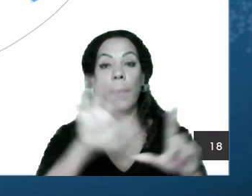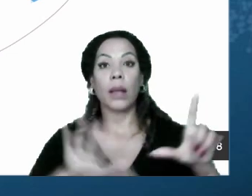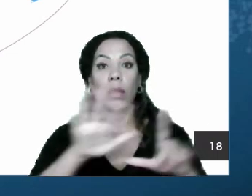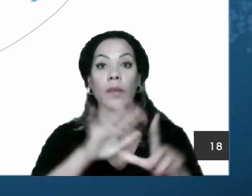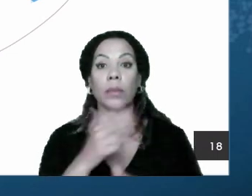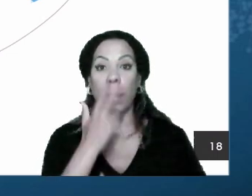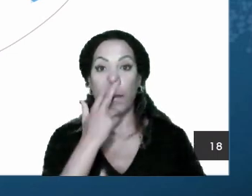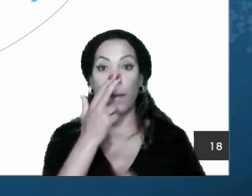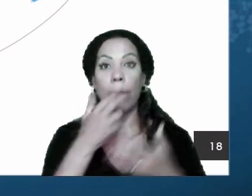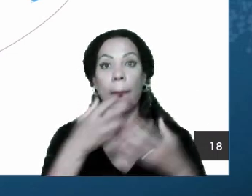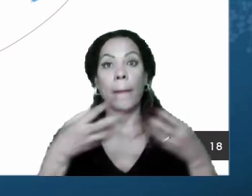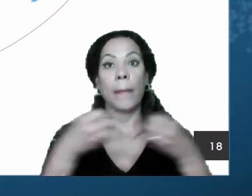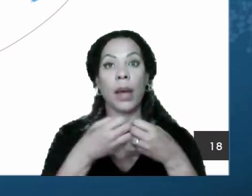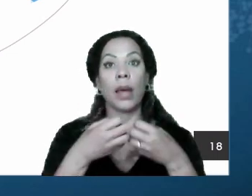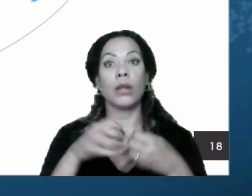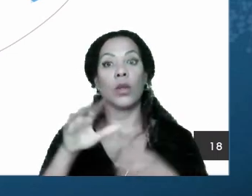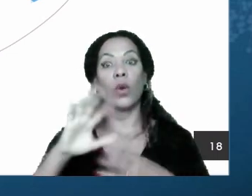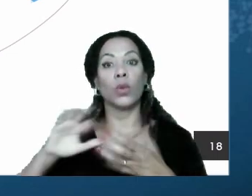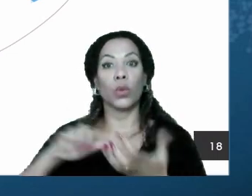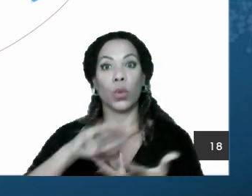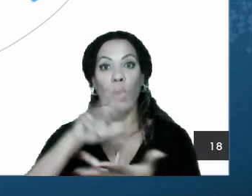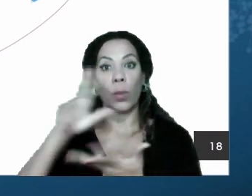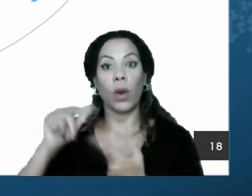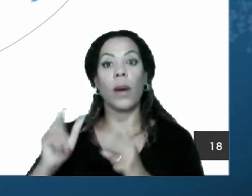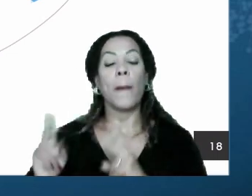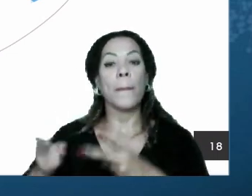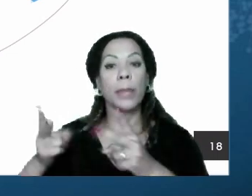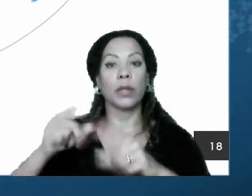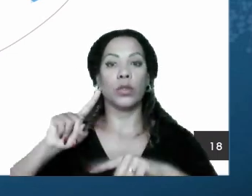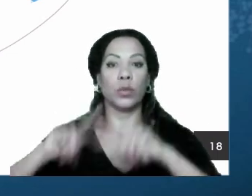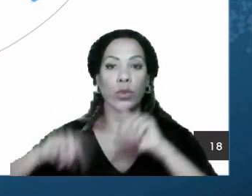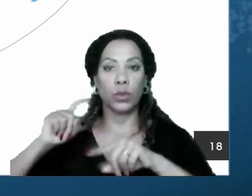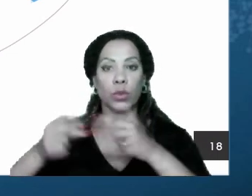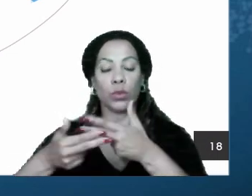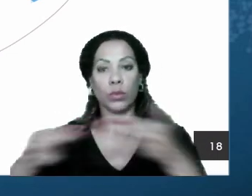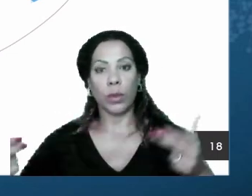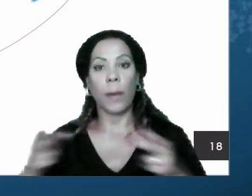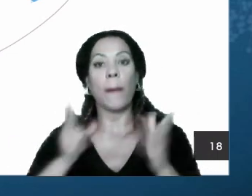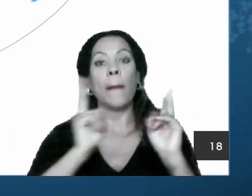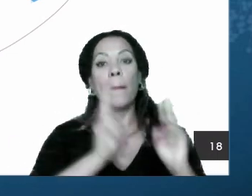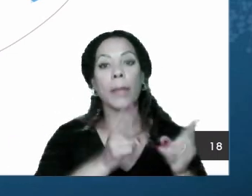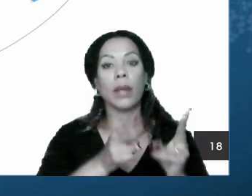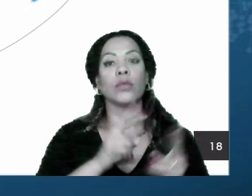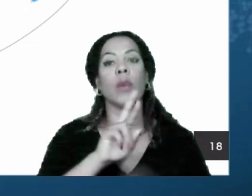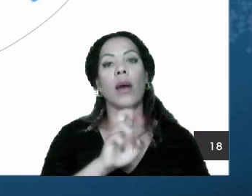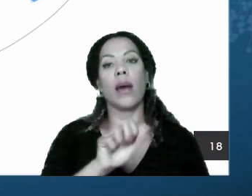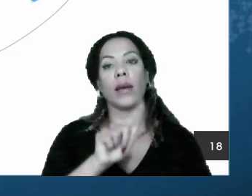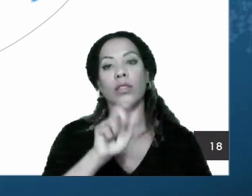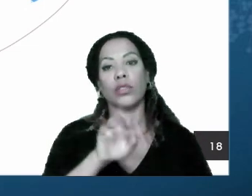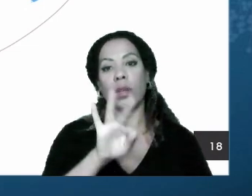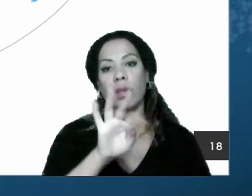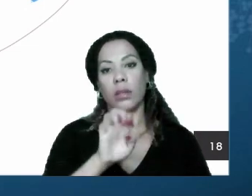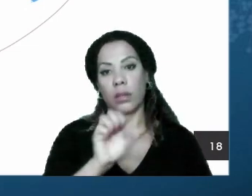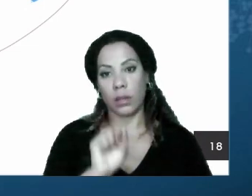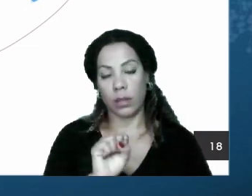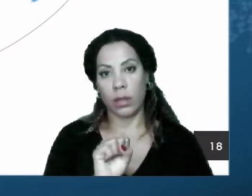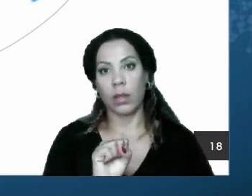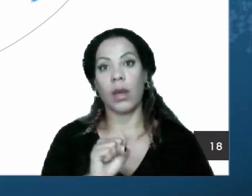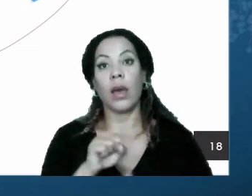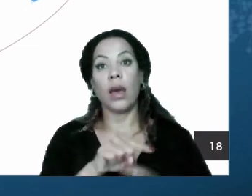ao redor do mundo, os mesmos instrumentos e os mesmos reagentes,